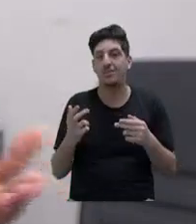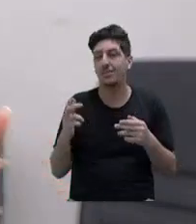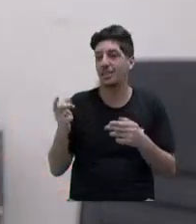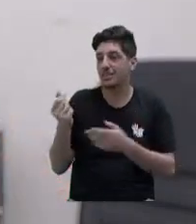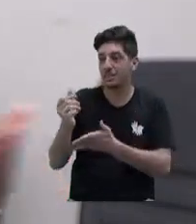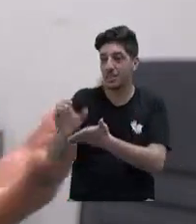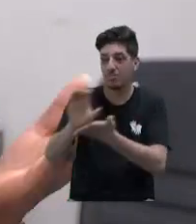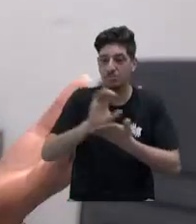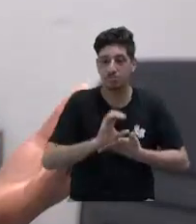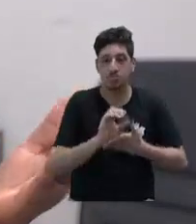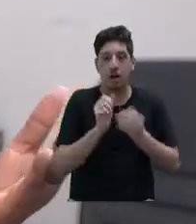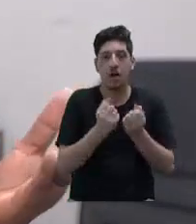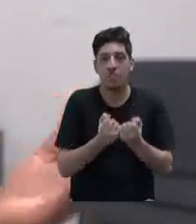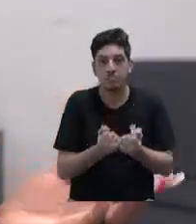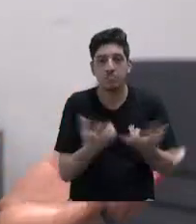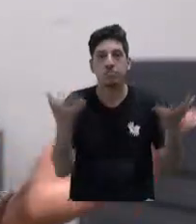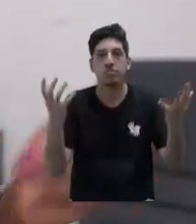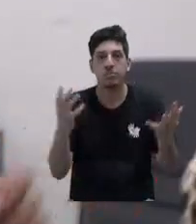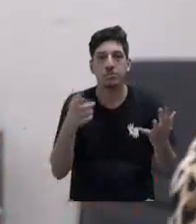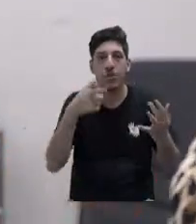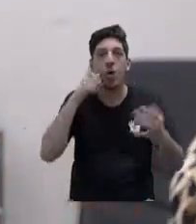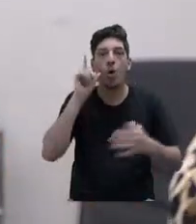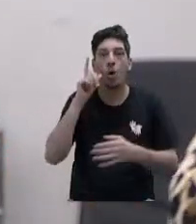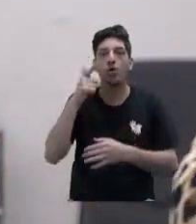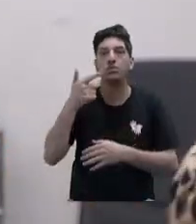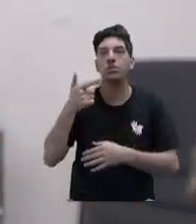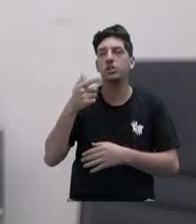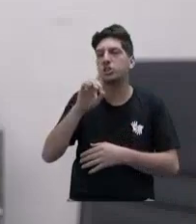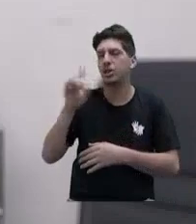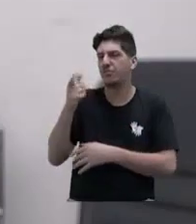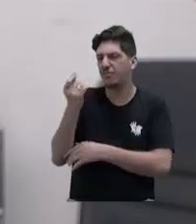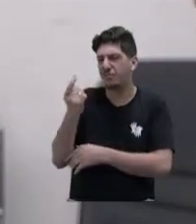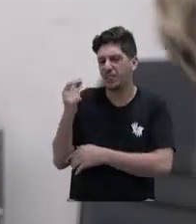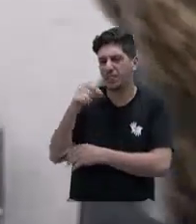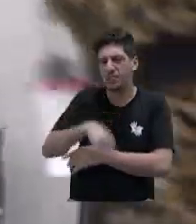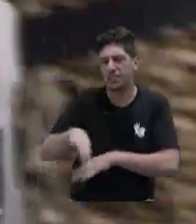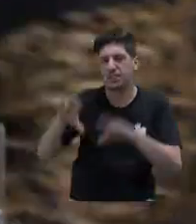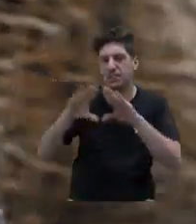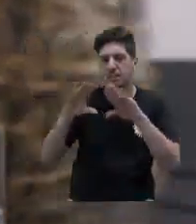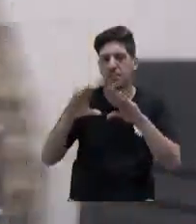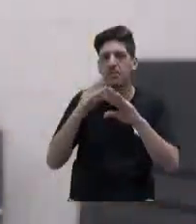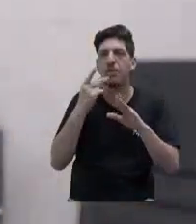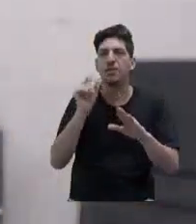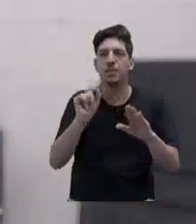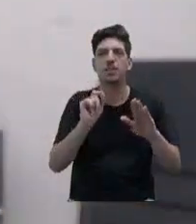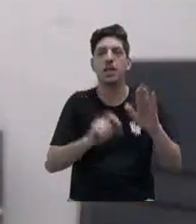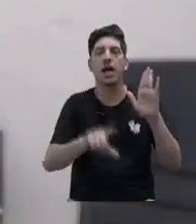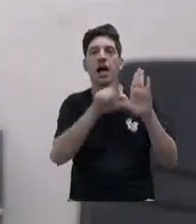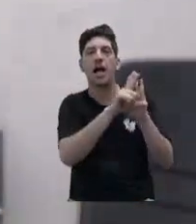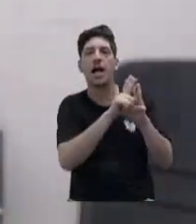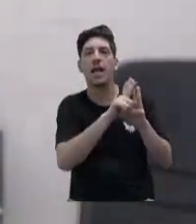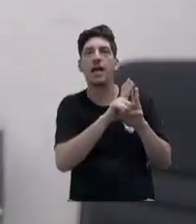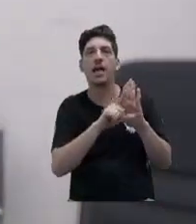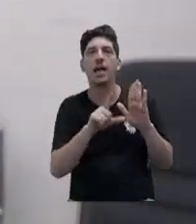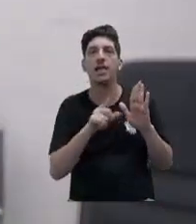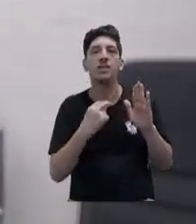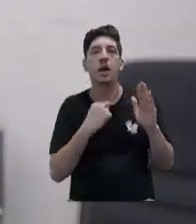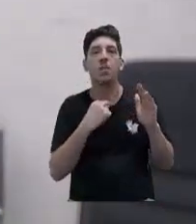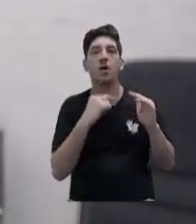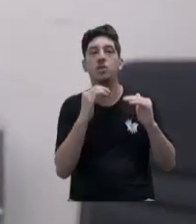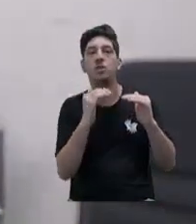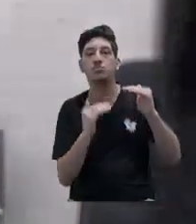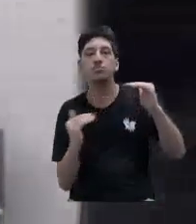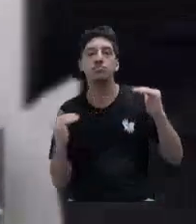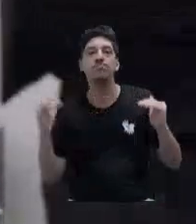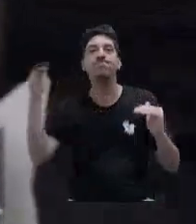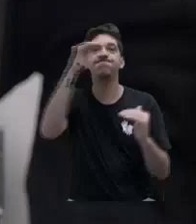foi desarquivado, acho que ontem, dia 20, né? Aqui na casa, que essa lei ela não sobreponha a cultura popular,